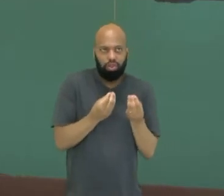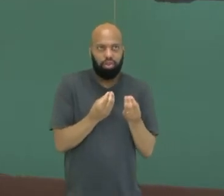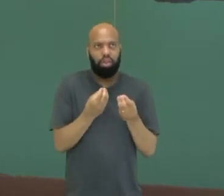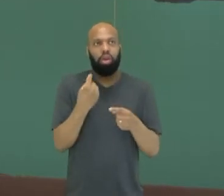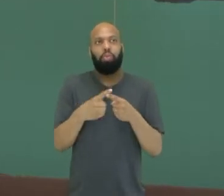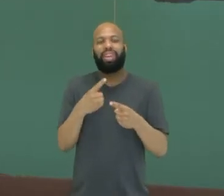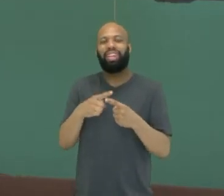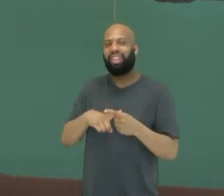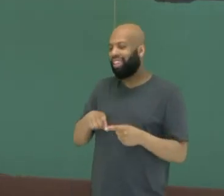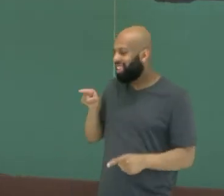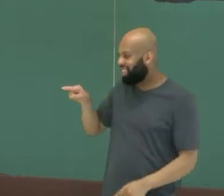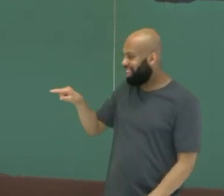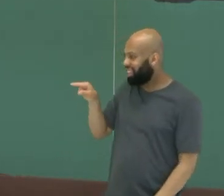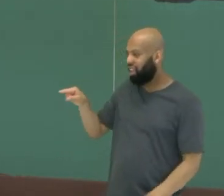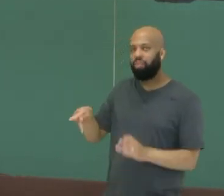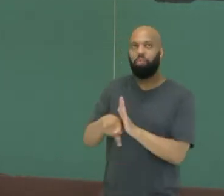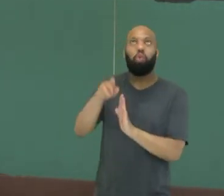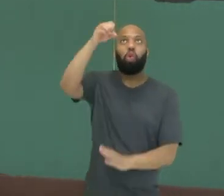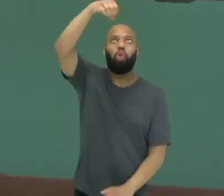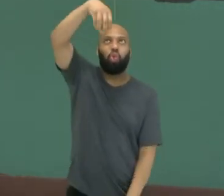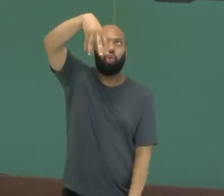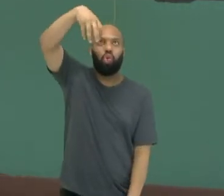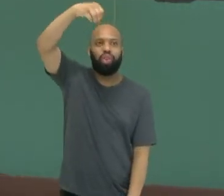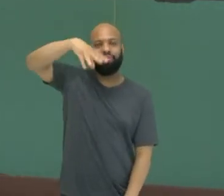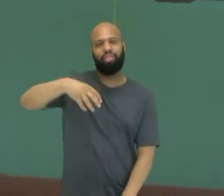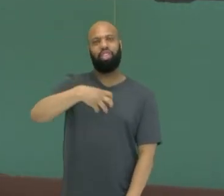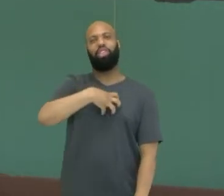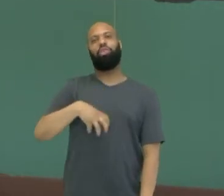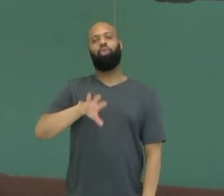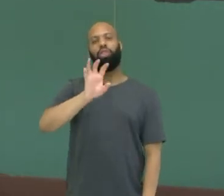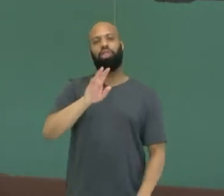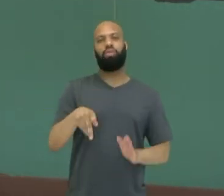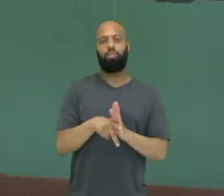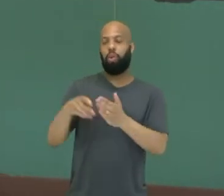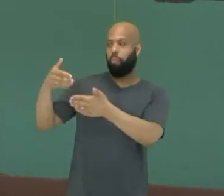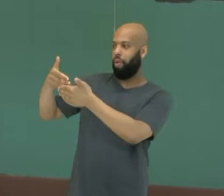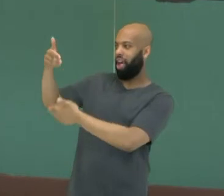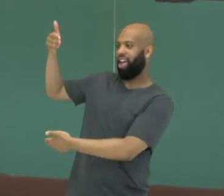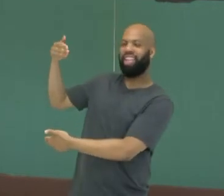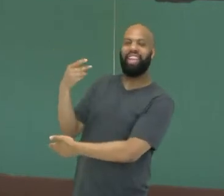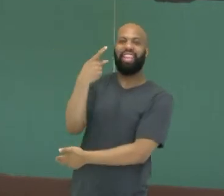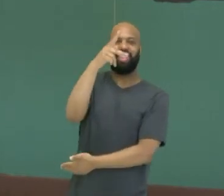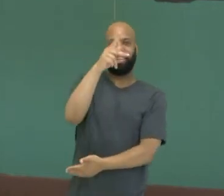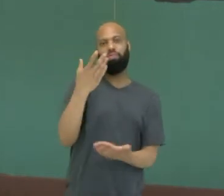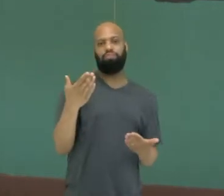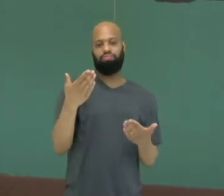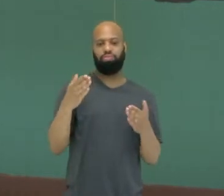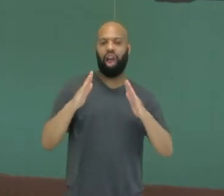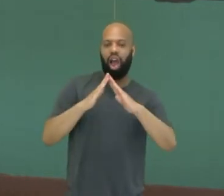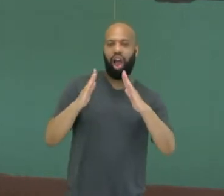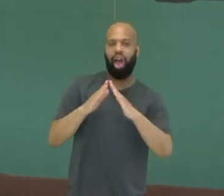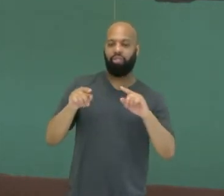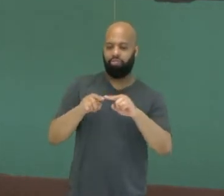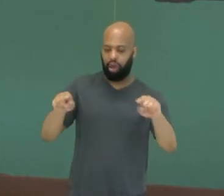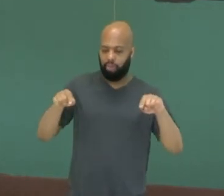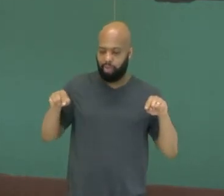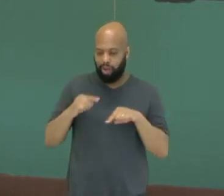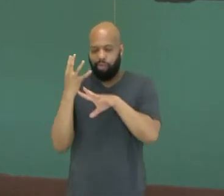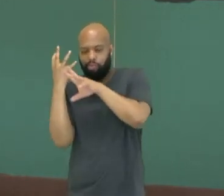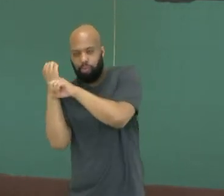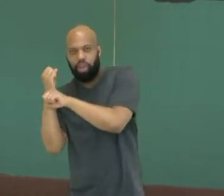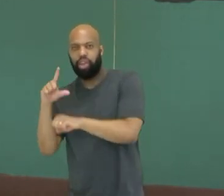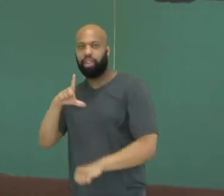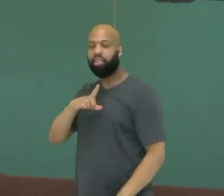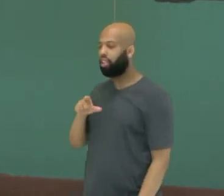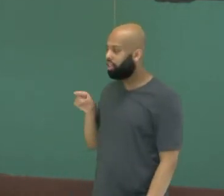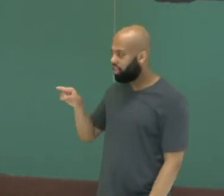um interruptor, liga e desliga. É assim, por exemplo, na parede da sua casa, no seu quarto. Você liga esse